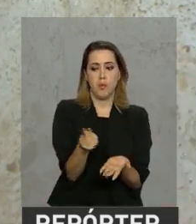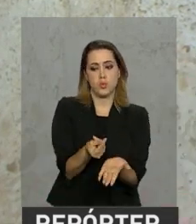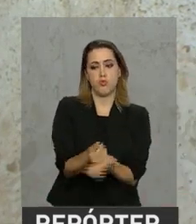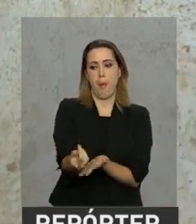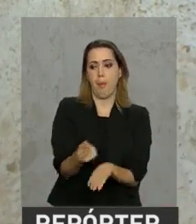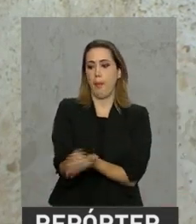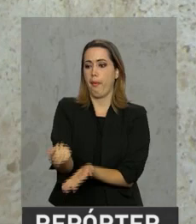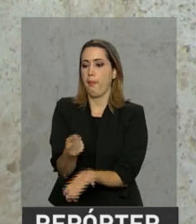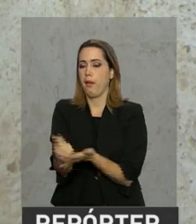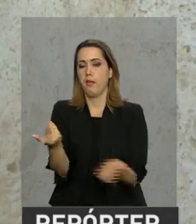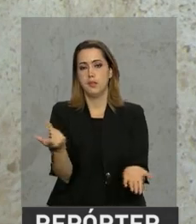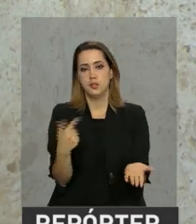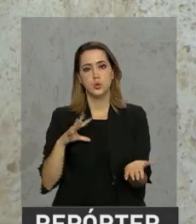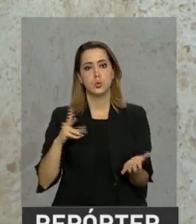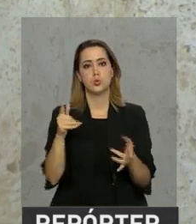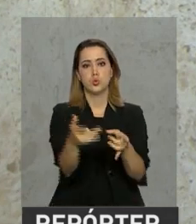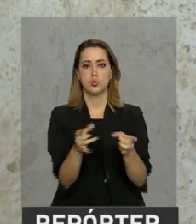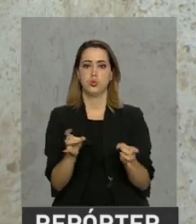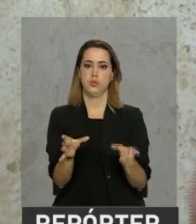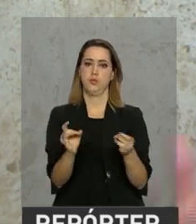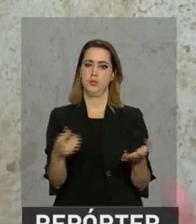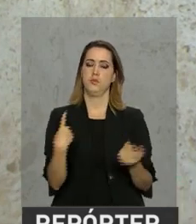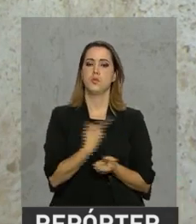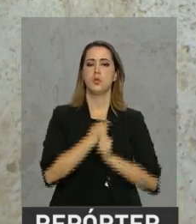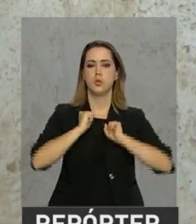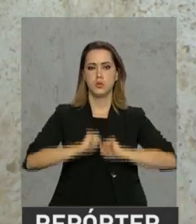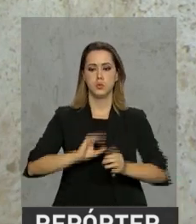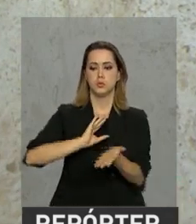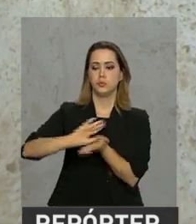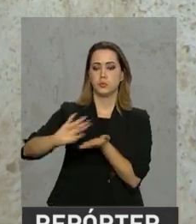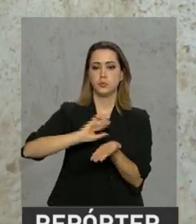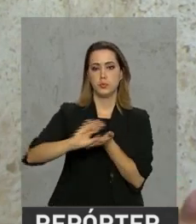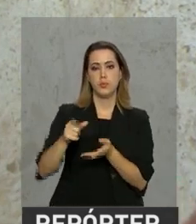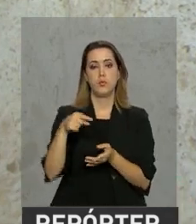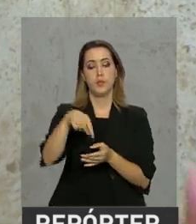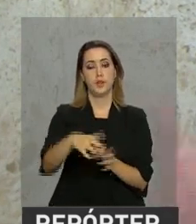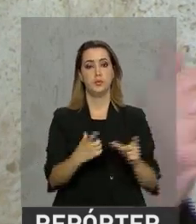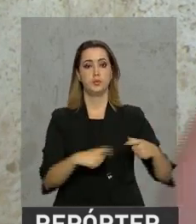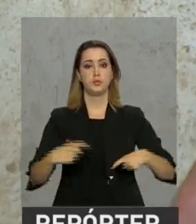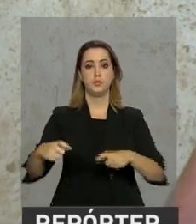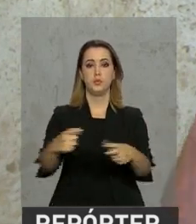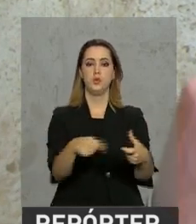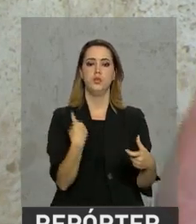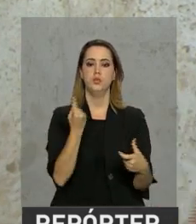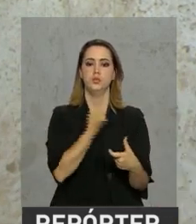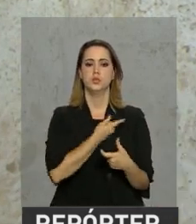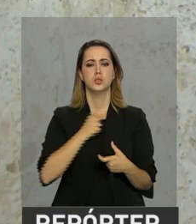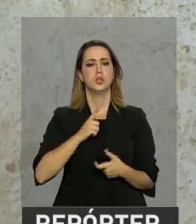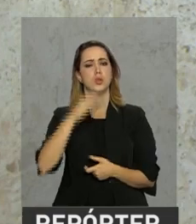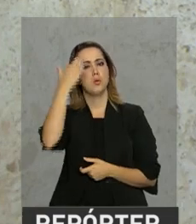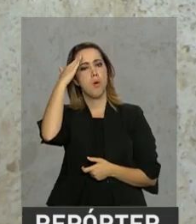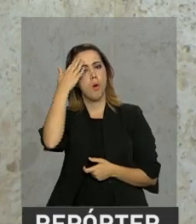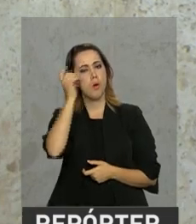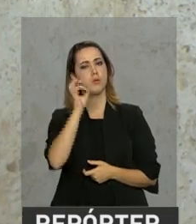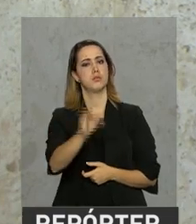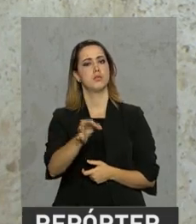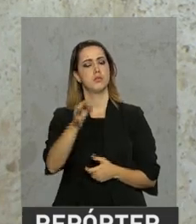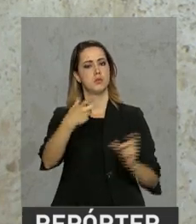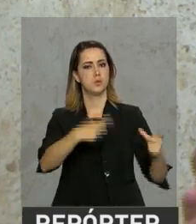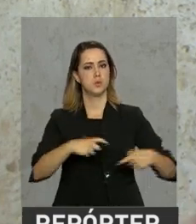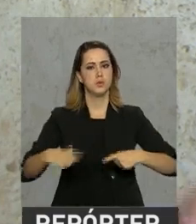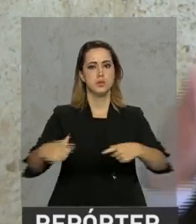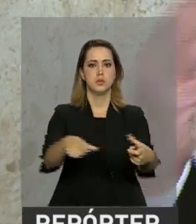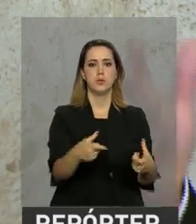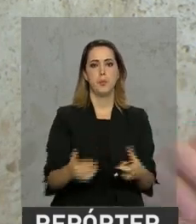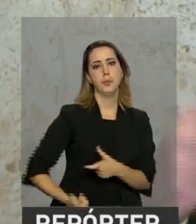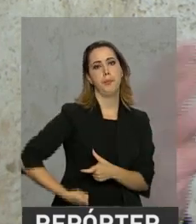todos os leilões, a gente pode investir os nossos recursos naqueles campos que nós entendemos que são os campos que